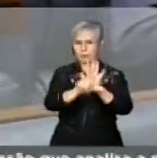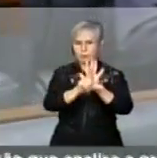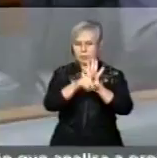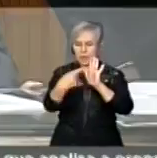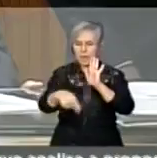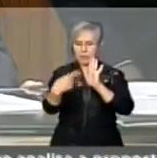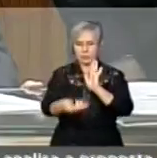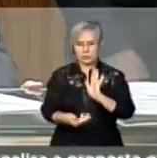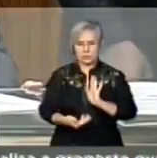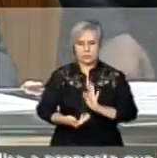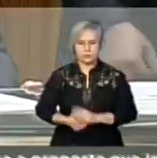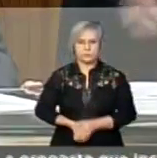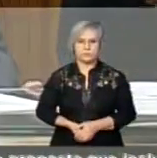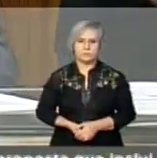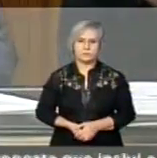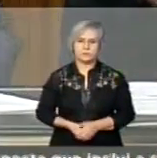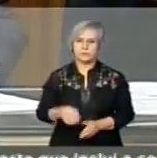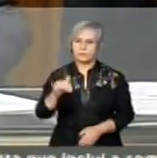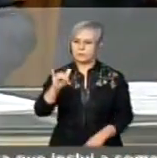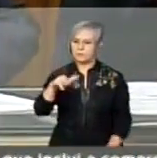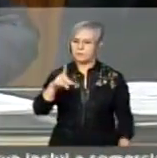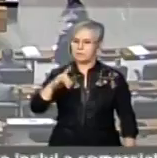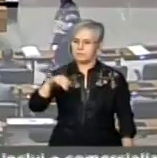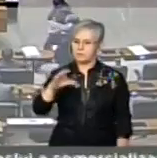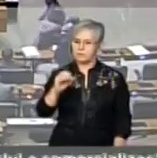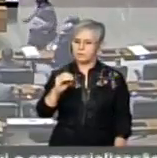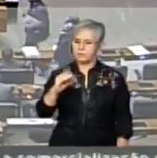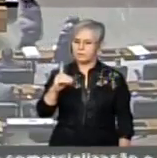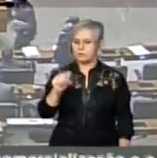legislativo. Deputado Índio da Costa.